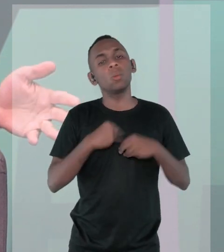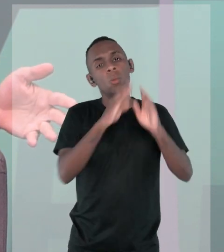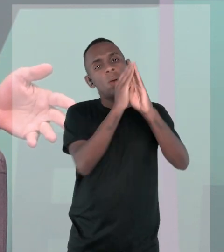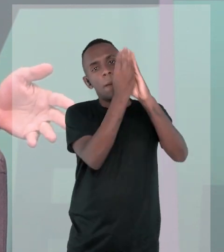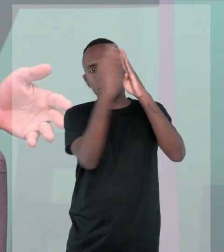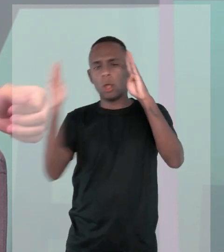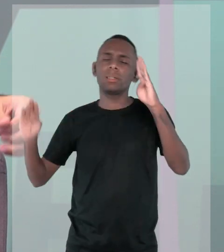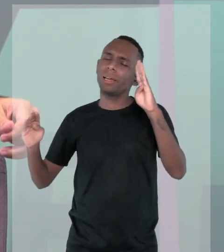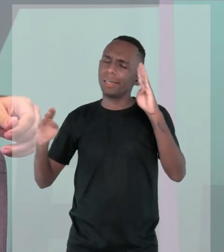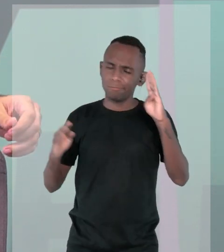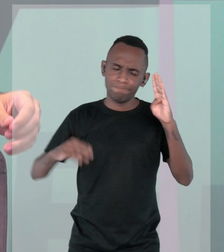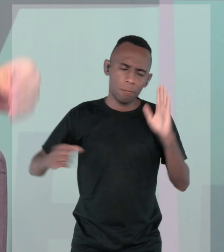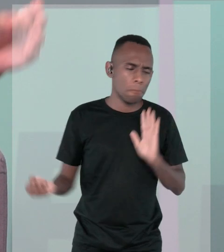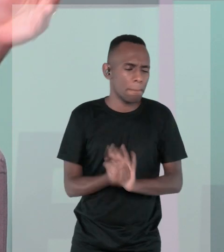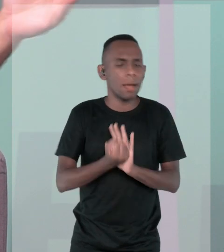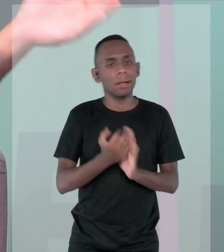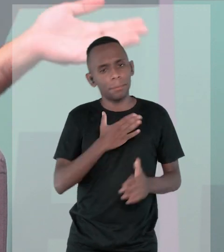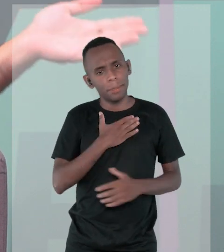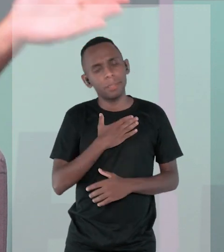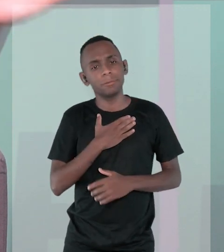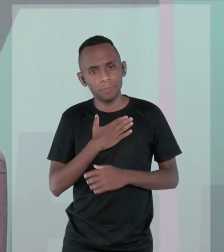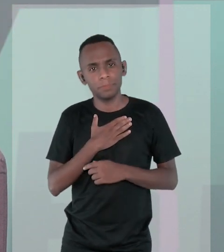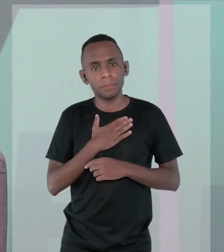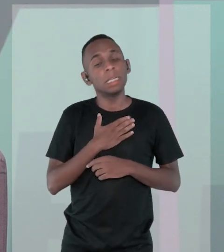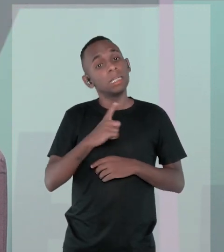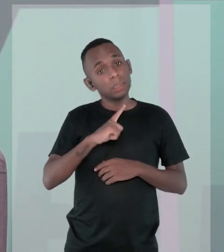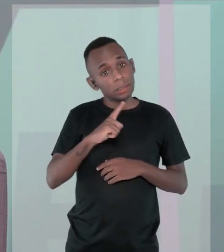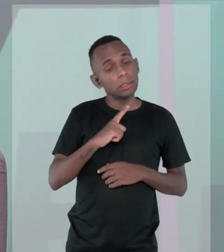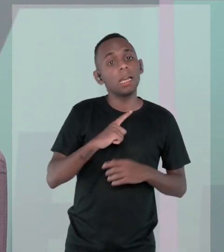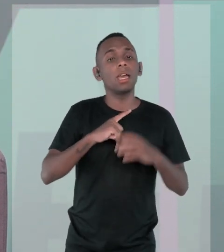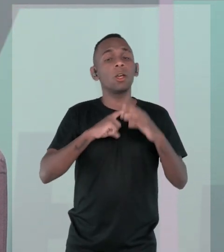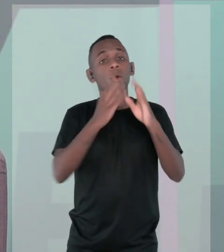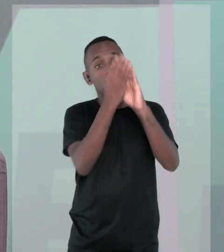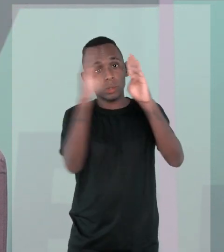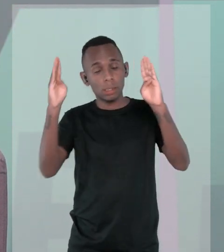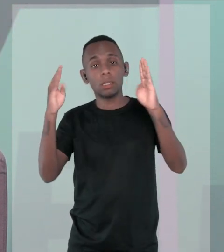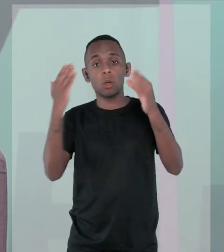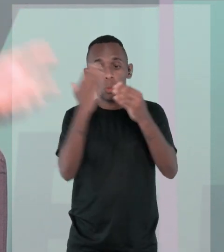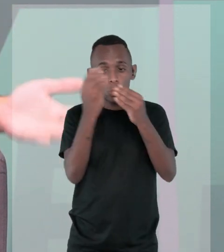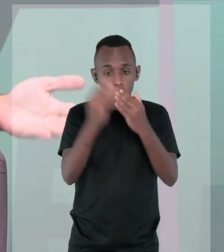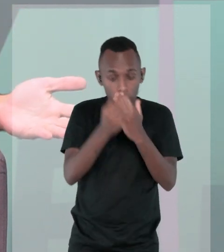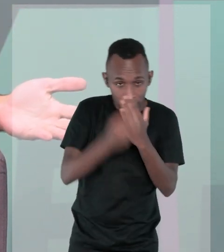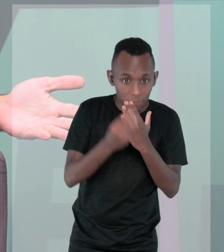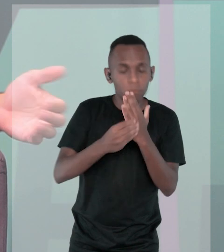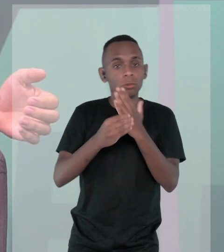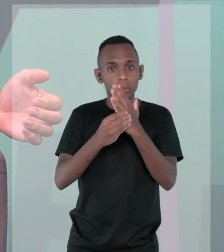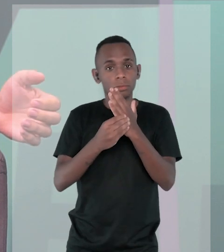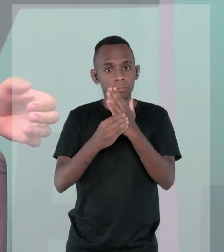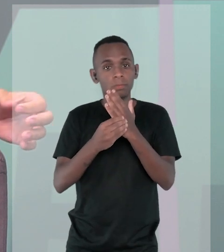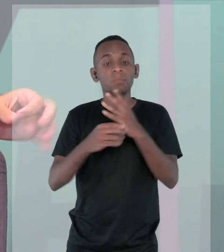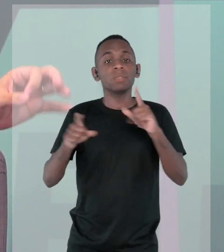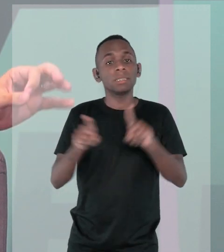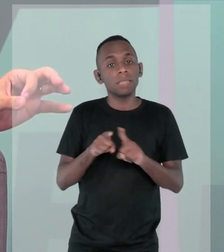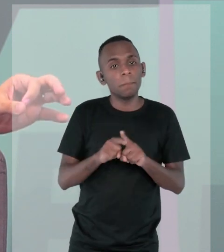biblioteca. Então, além de ter os livros que eu lançava no Sempre um Papo, que eu tinha que lê-los,